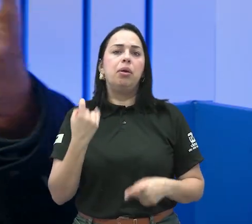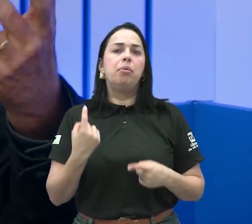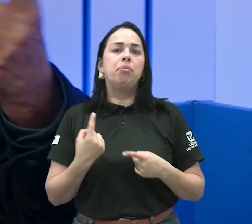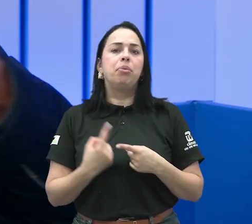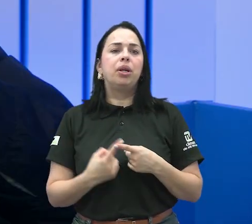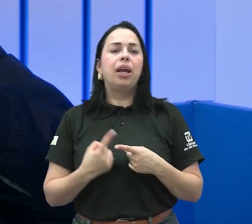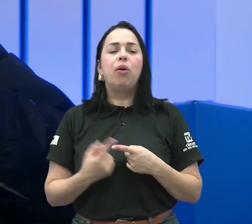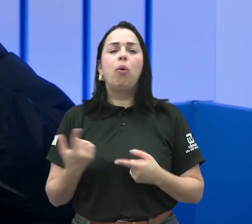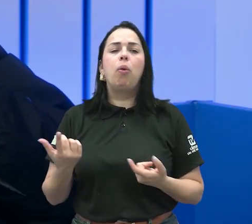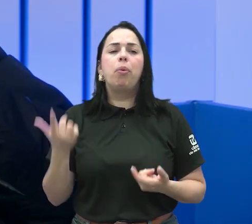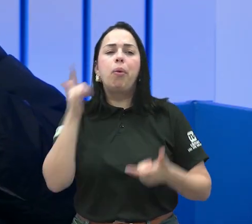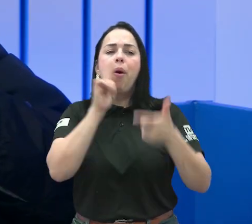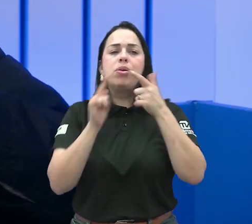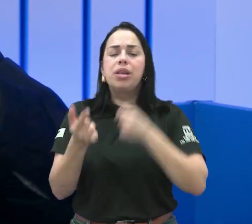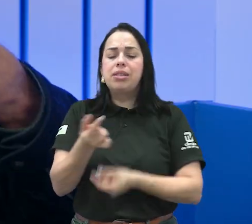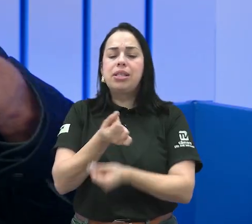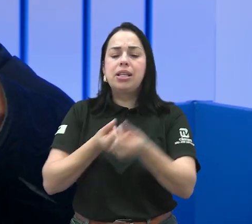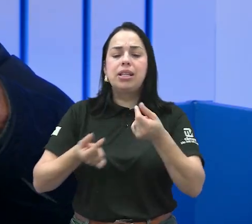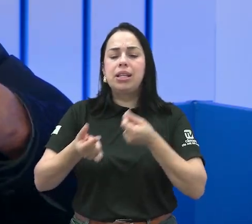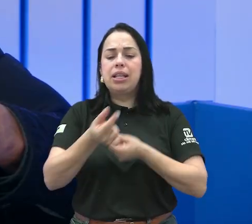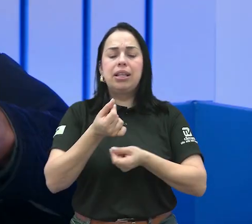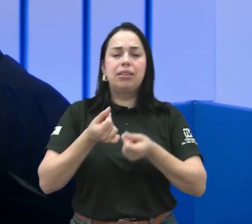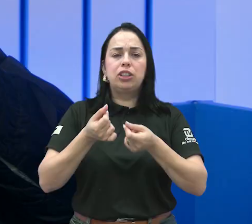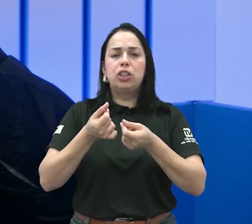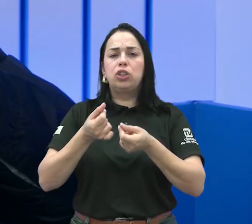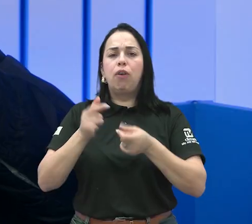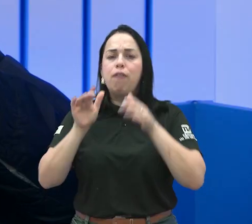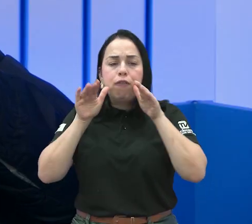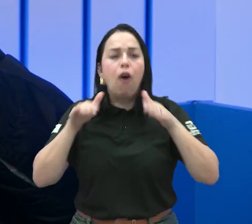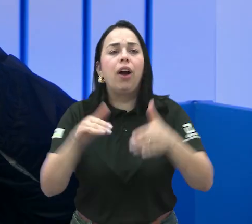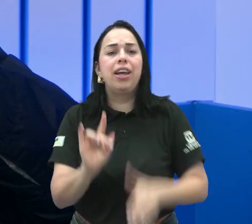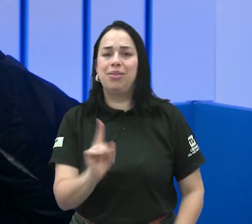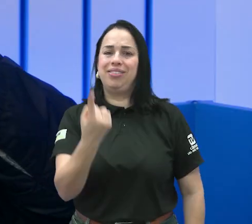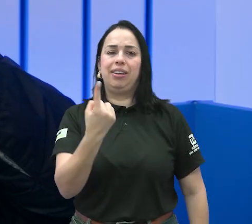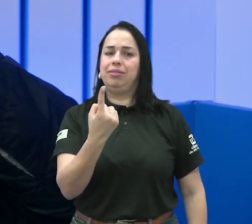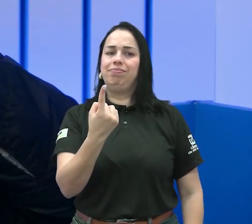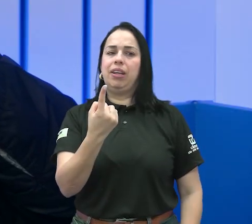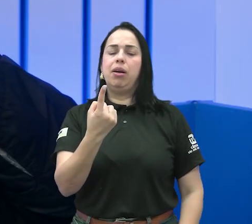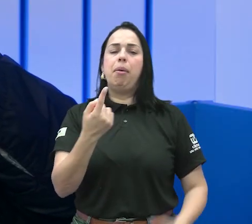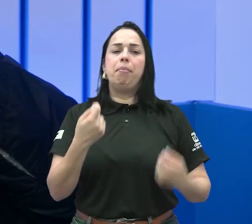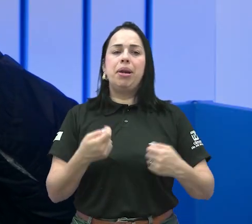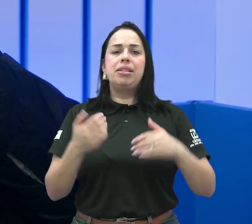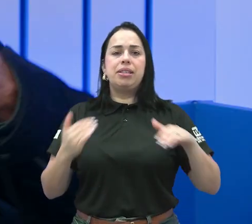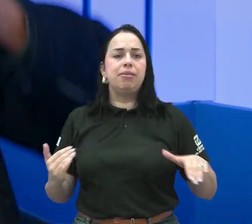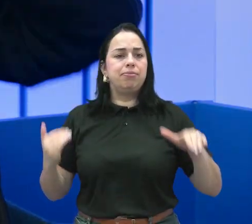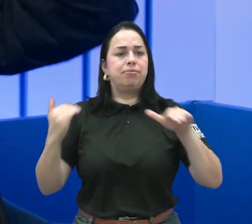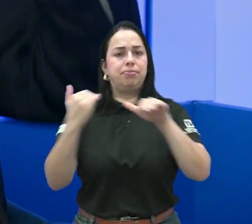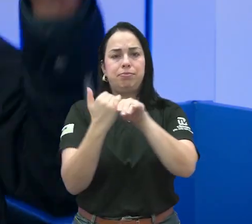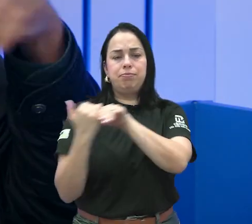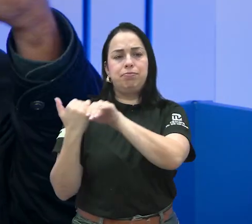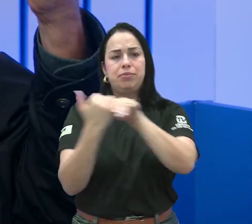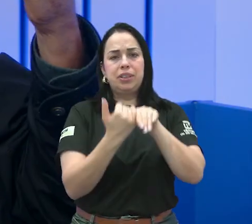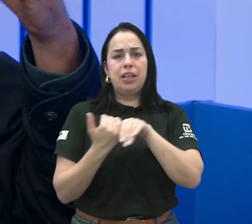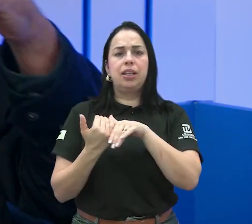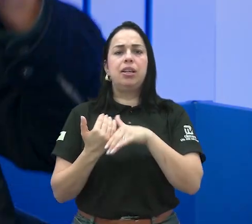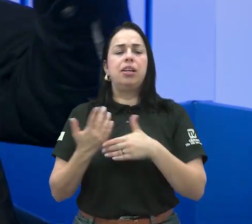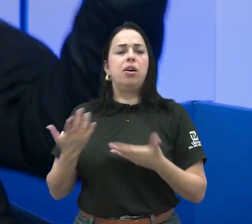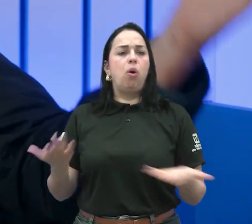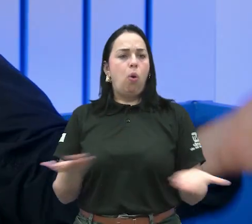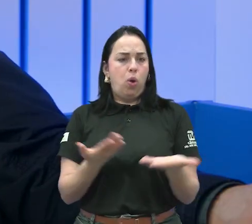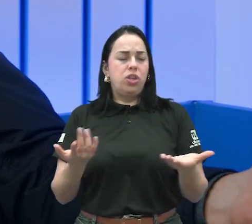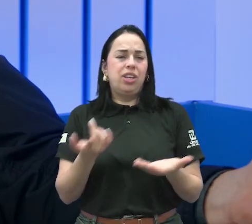uma relação econômica que é concentradora de renda? É muito difícil, né? Nós estamos dentro